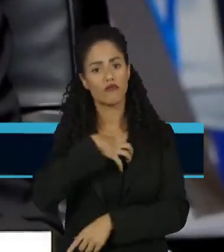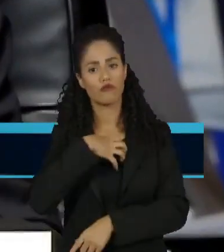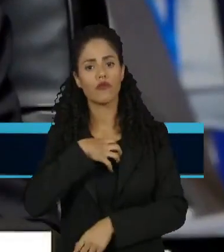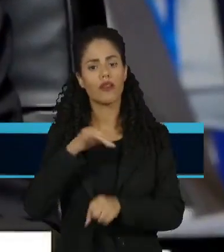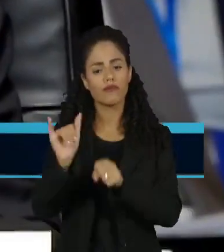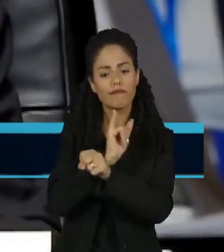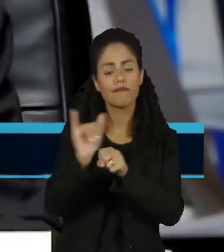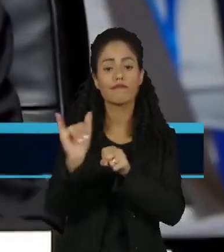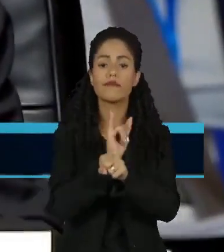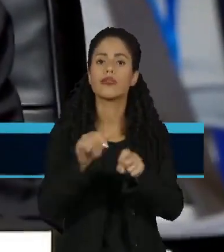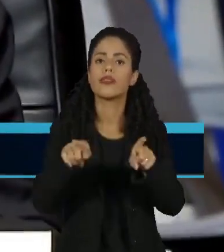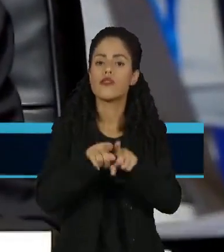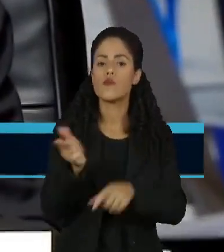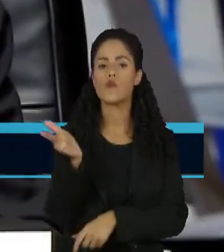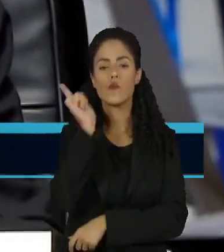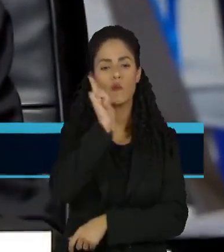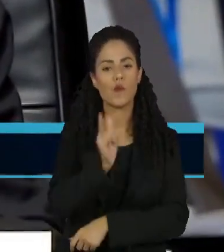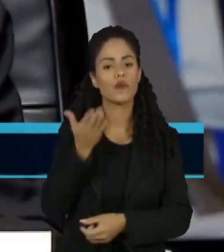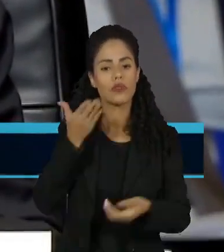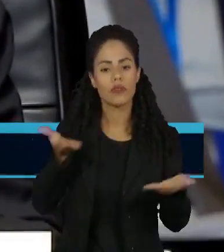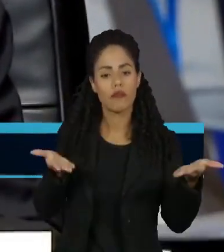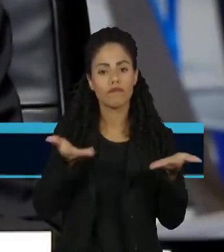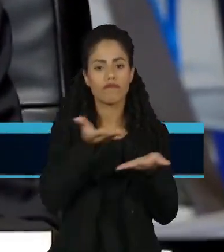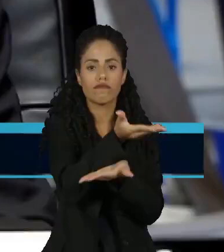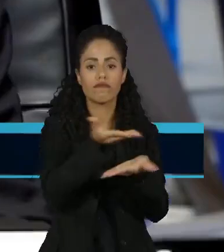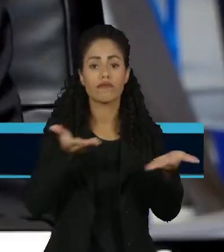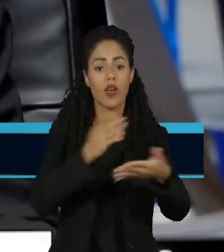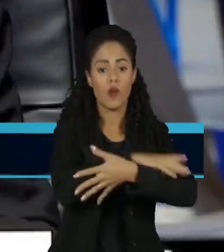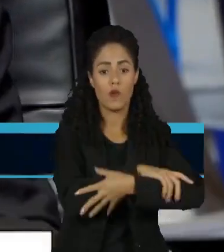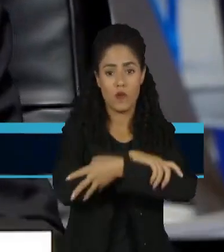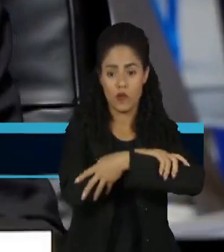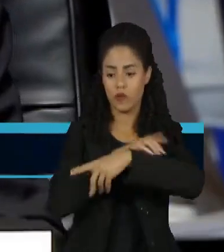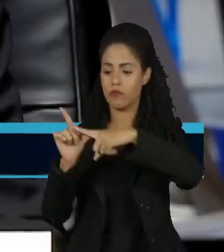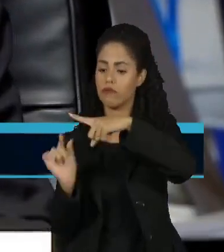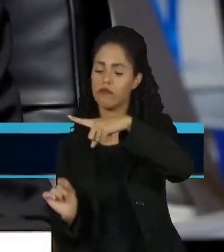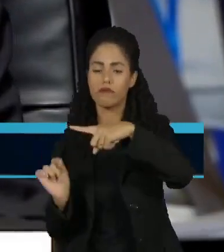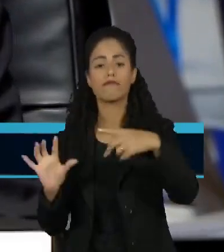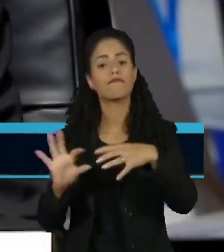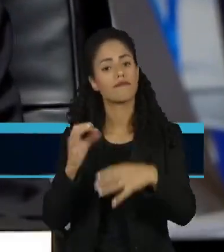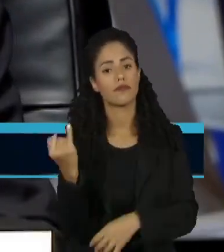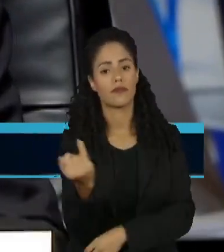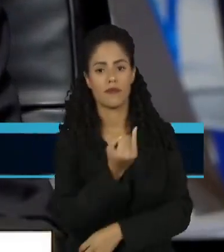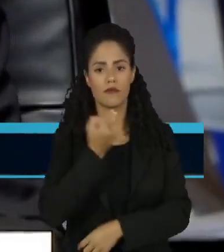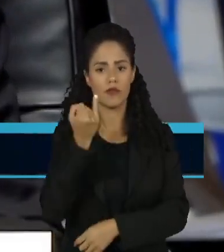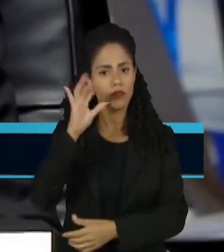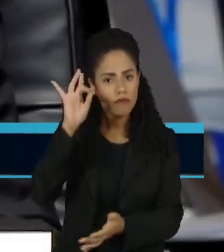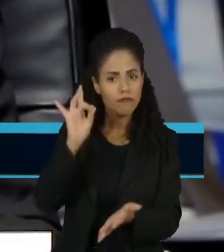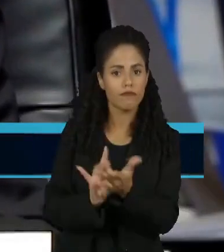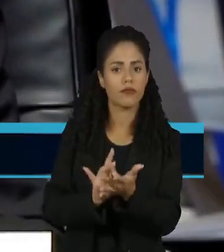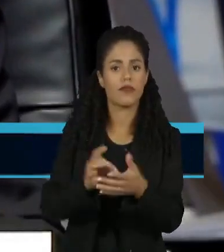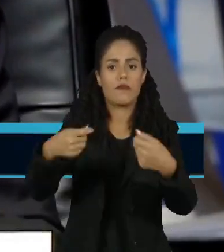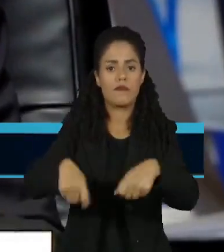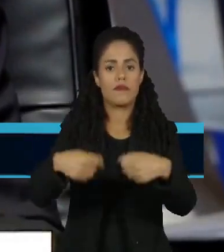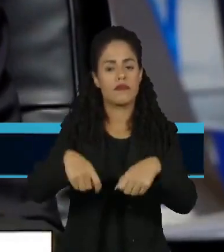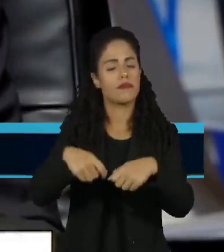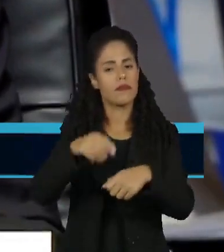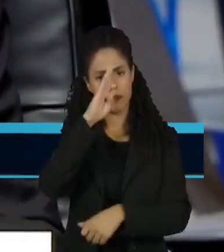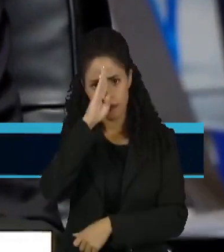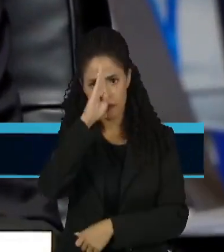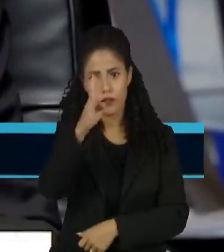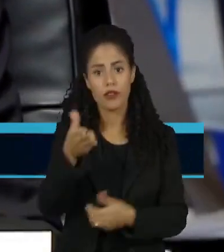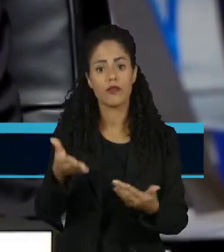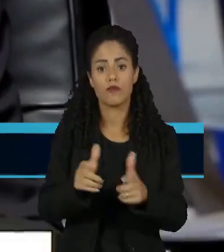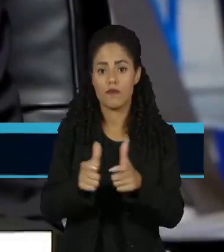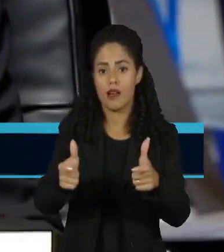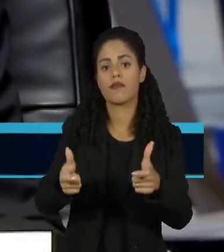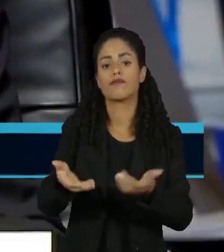físicos para garantir as trocas comerciais. É a integração real, base para o